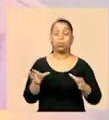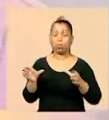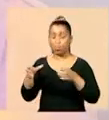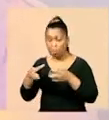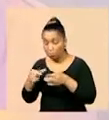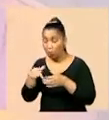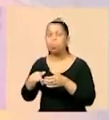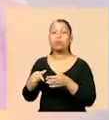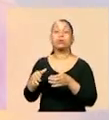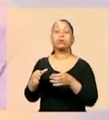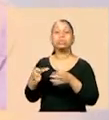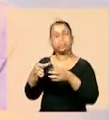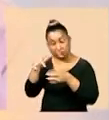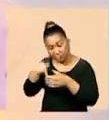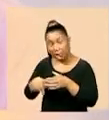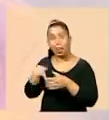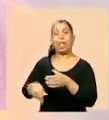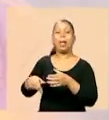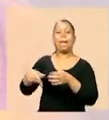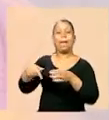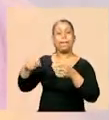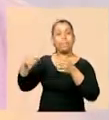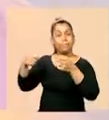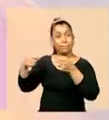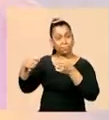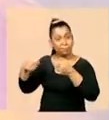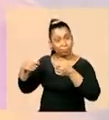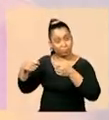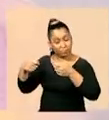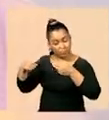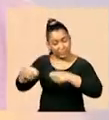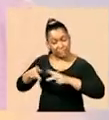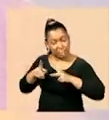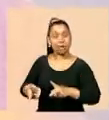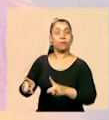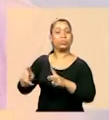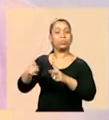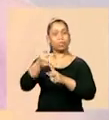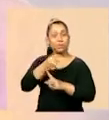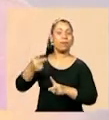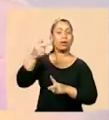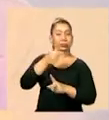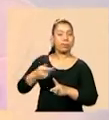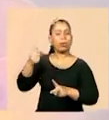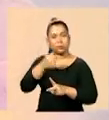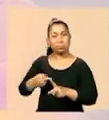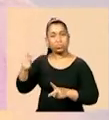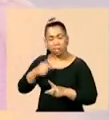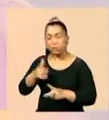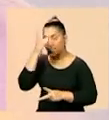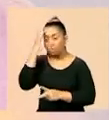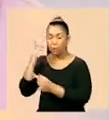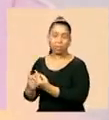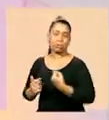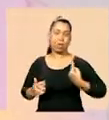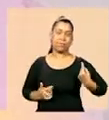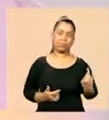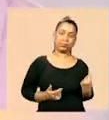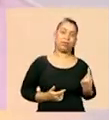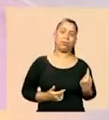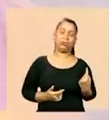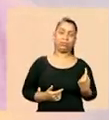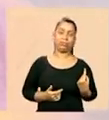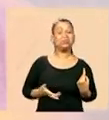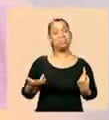setor que, de repente, naquele setor, você constantemente, toda semana, você tem um trabalhador afastado. E